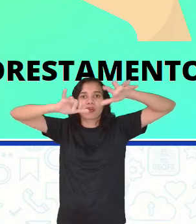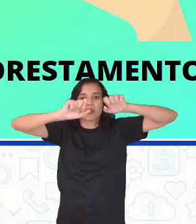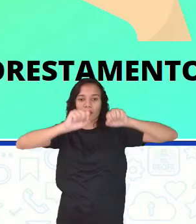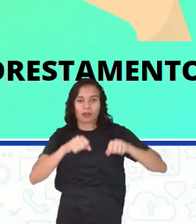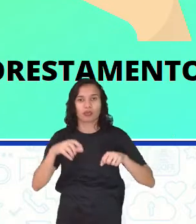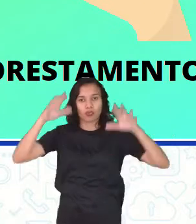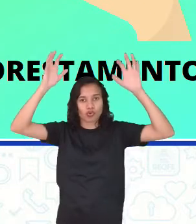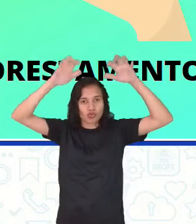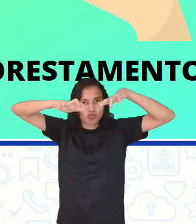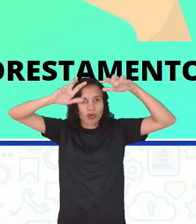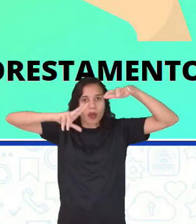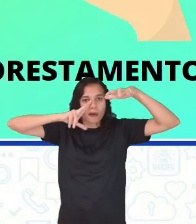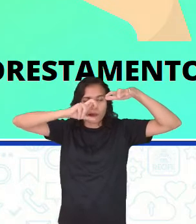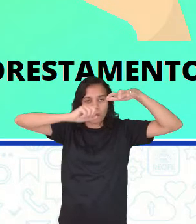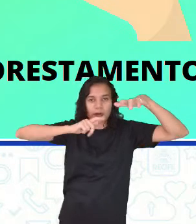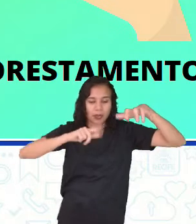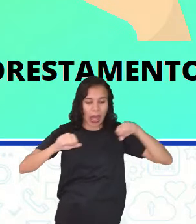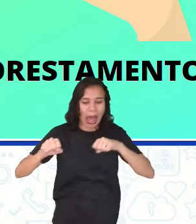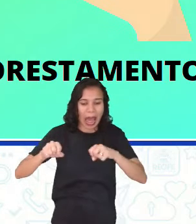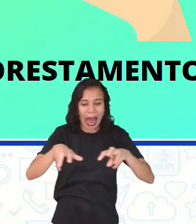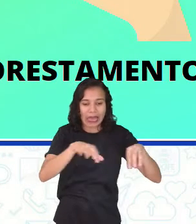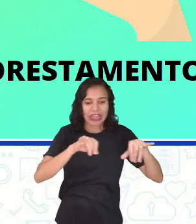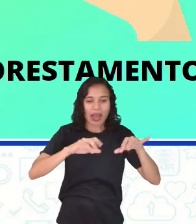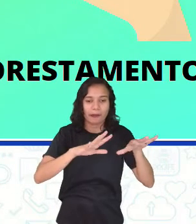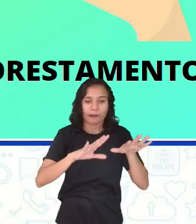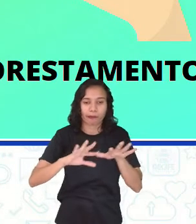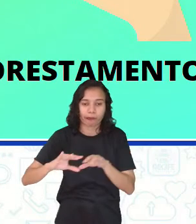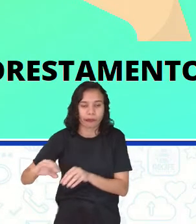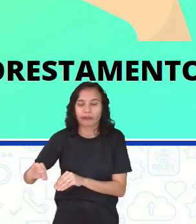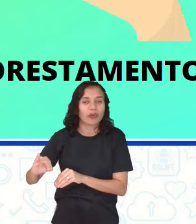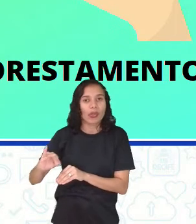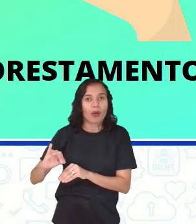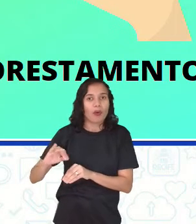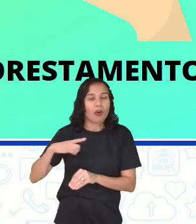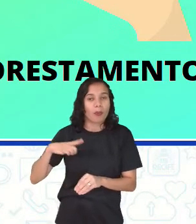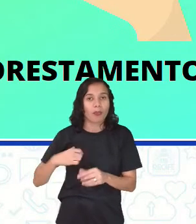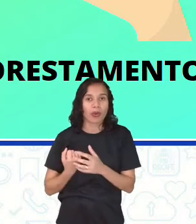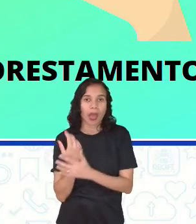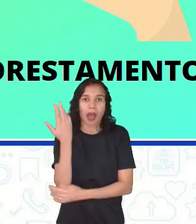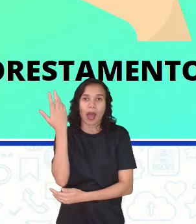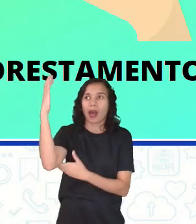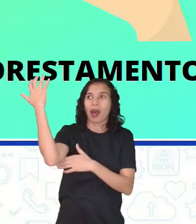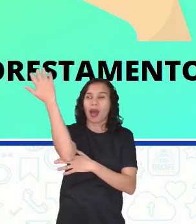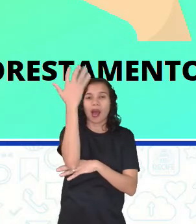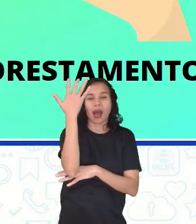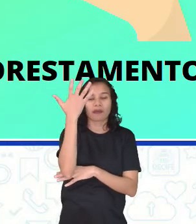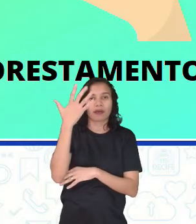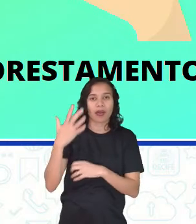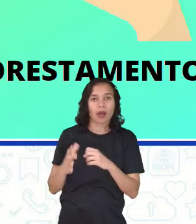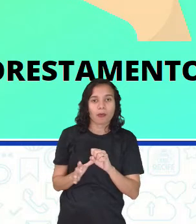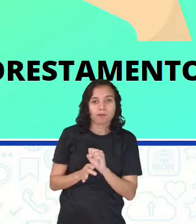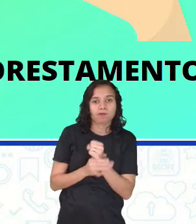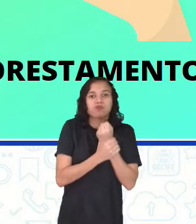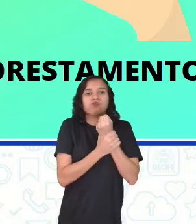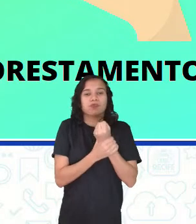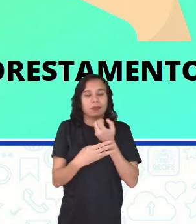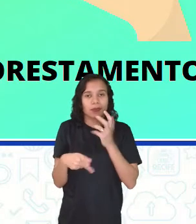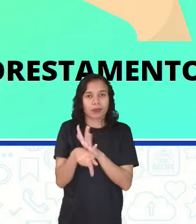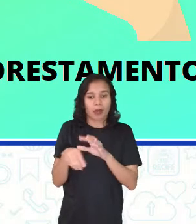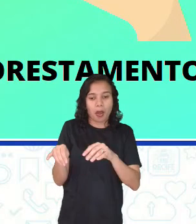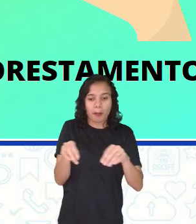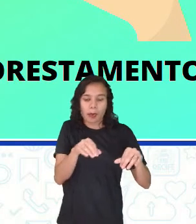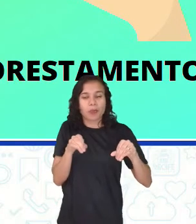quê? Porque essa vegetação, ela vai, vamos dizer assim, sustentar essa água e não deixar que ela caia em um ponto só,